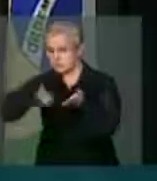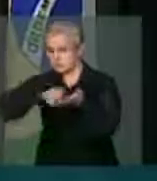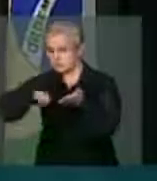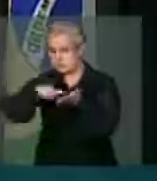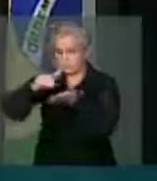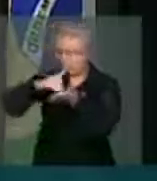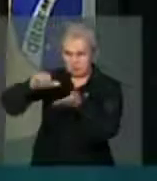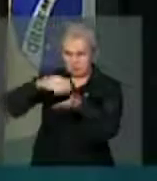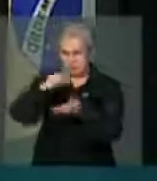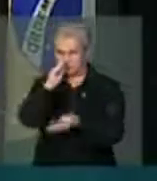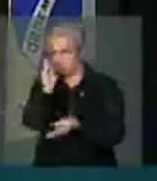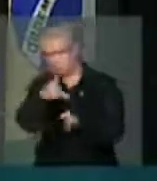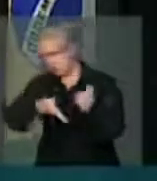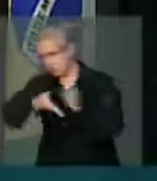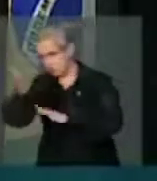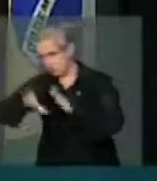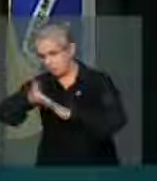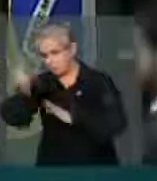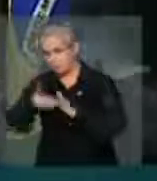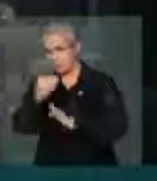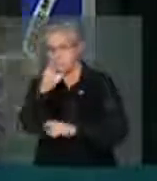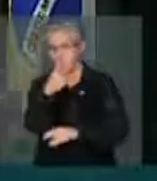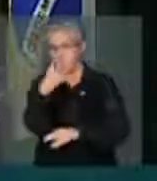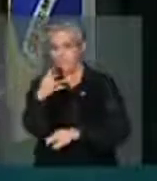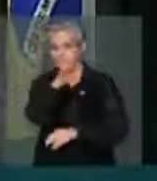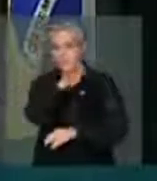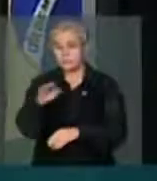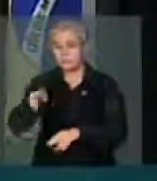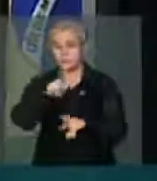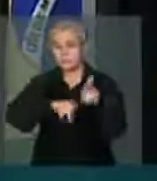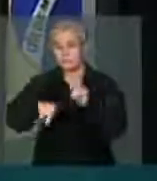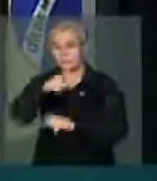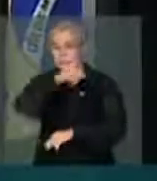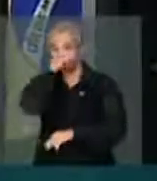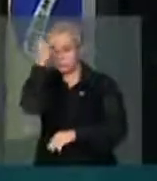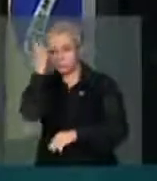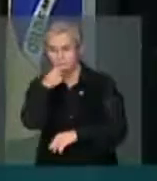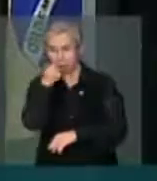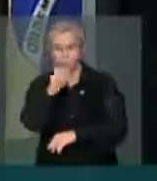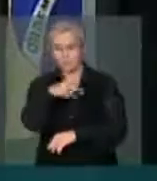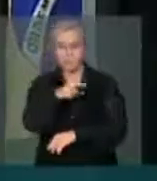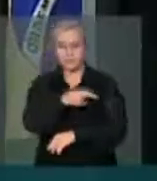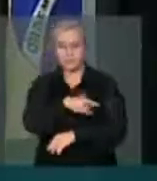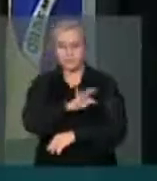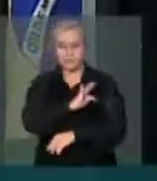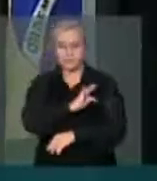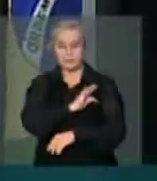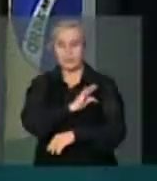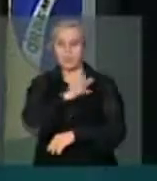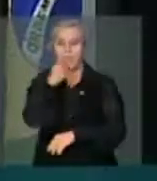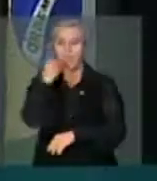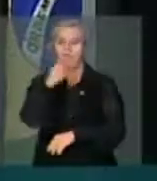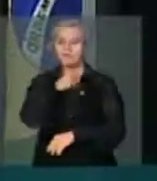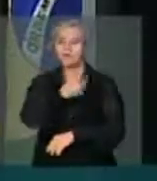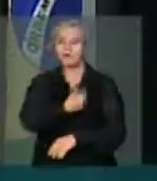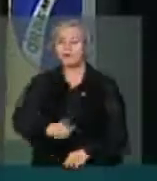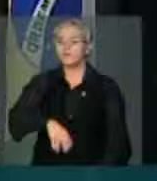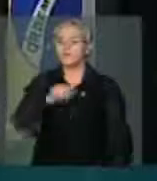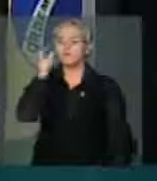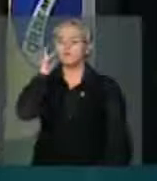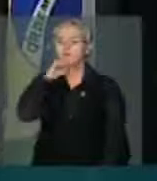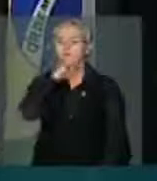24% dos que afirmam ser petista consideram o governo da Dilma